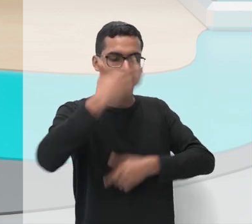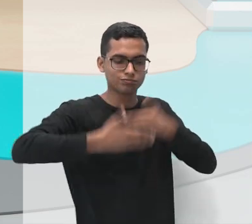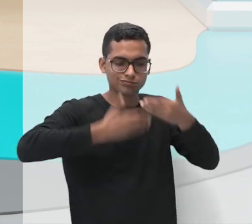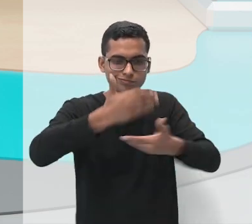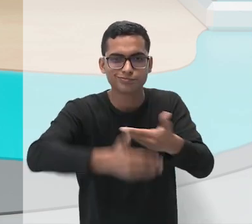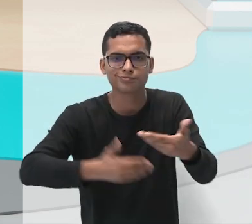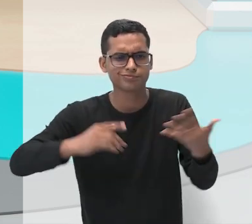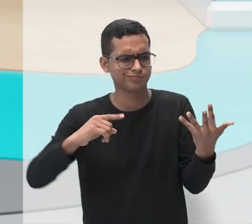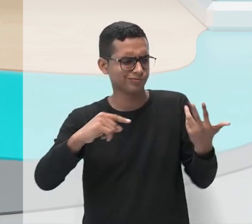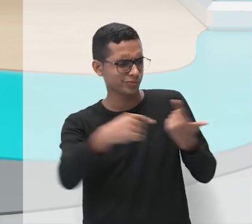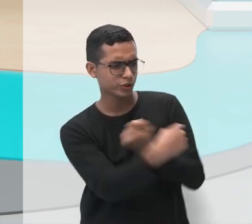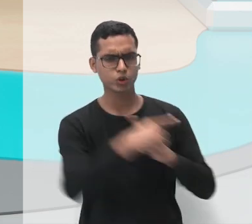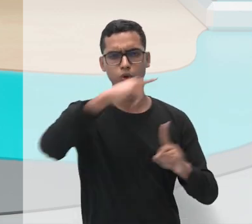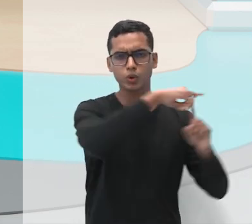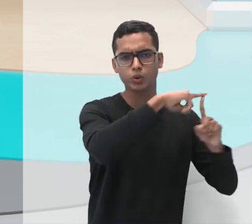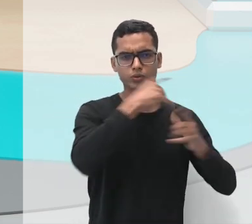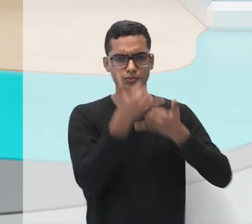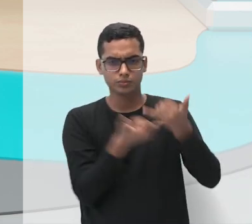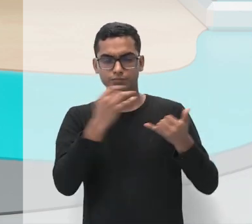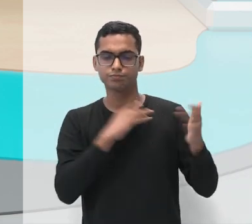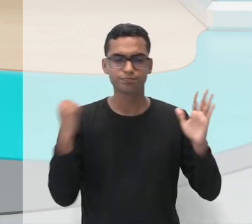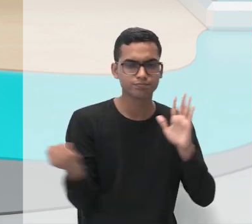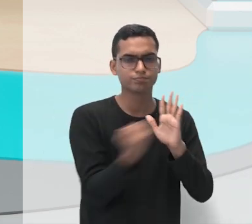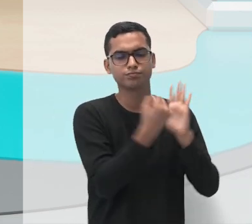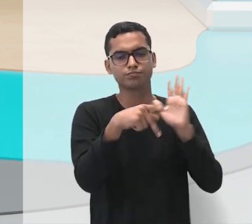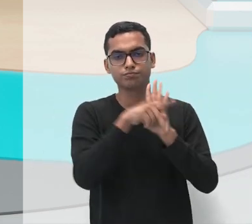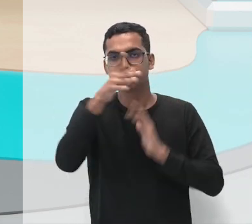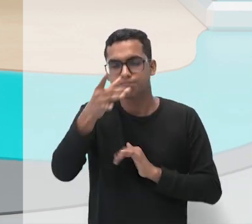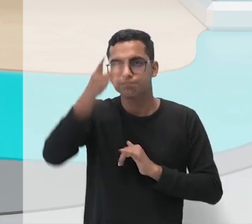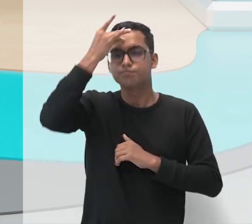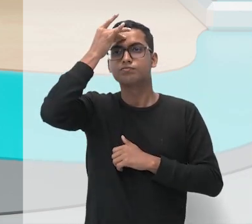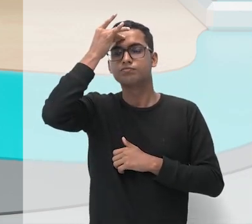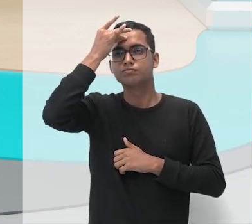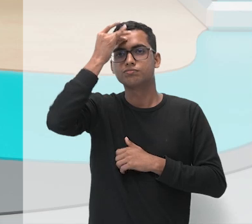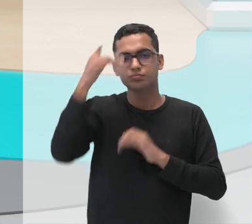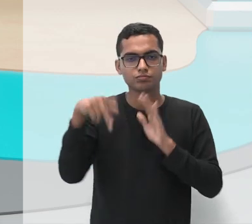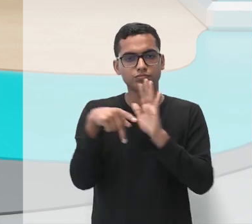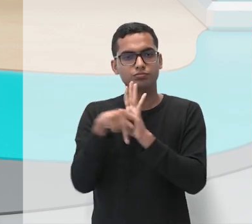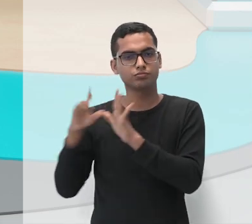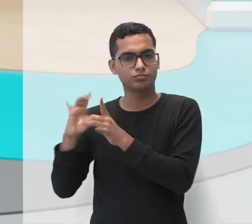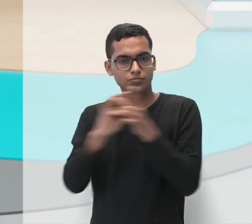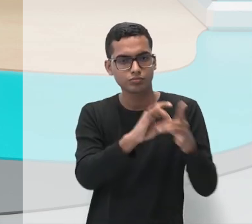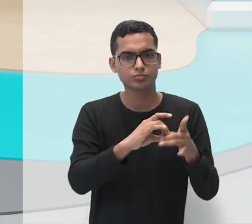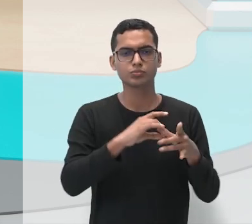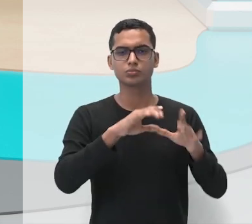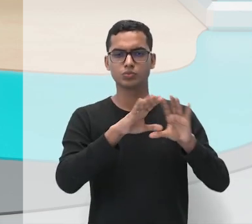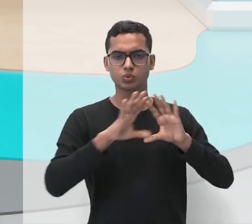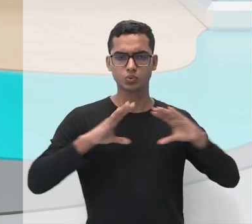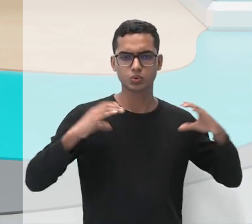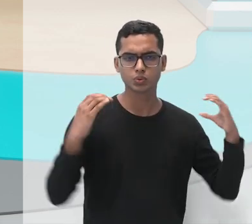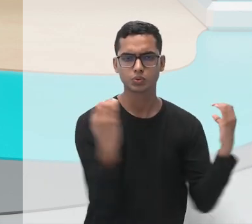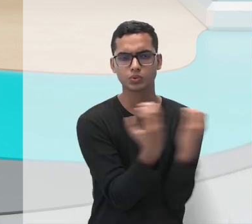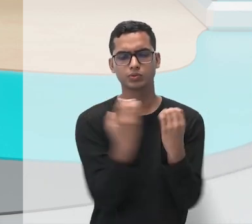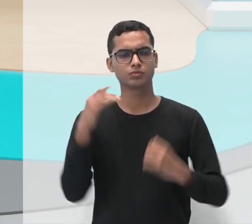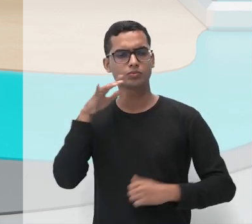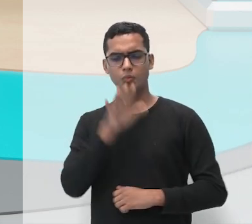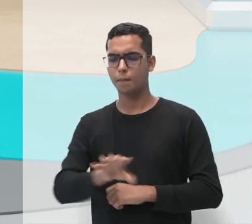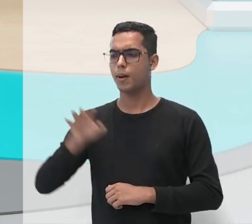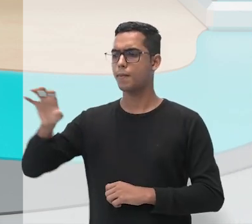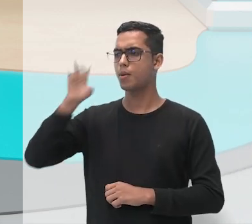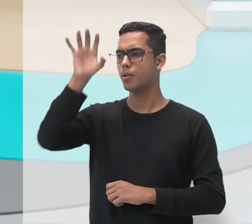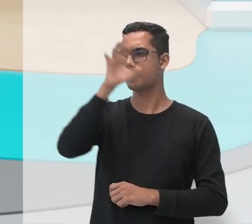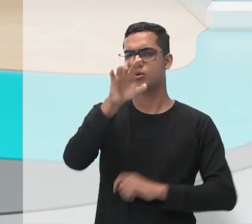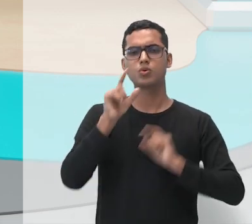um dos grandes marcas dos jogos de contexto regional é essa